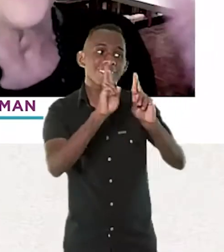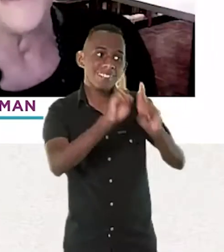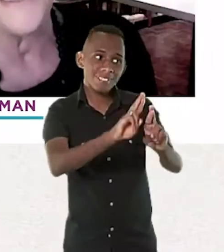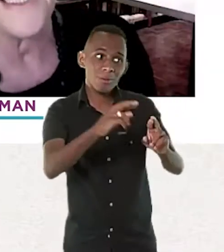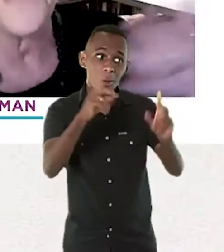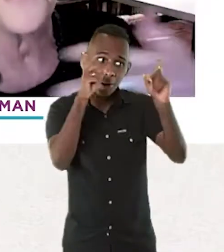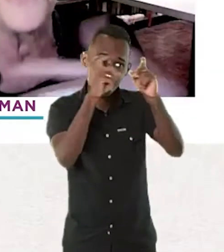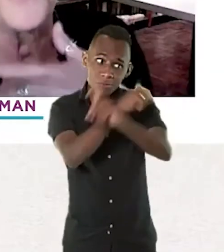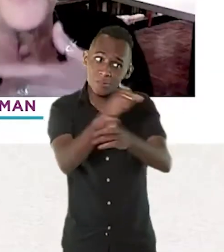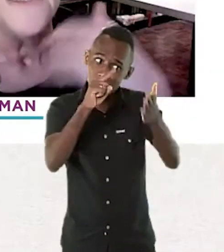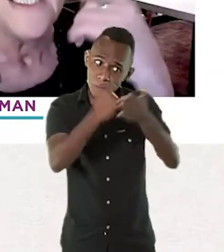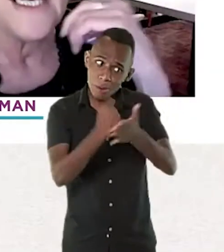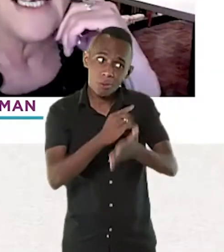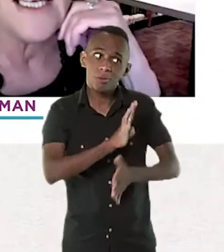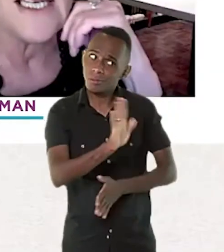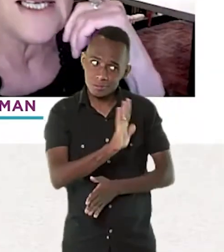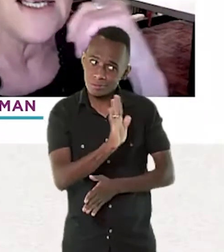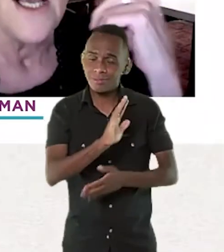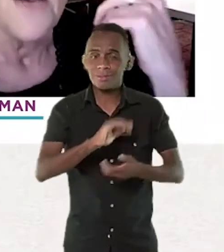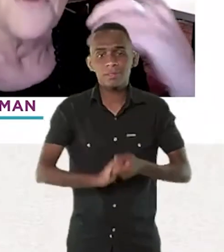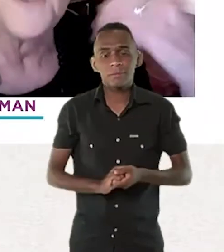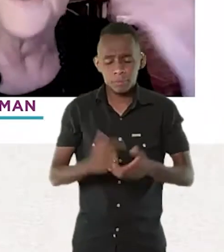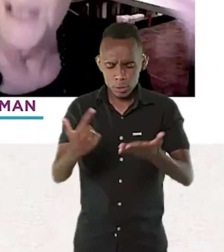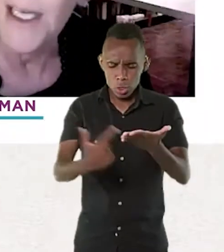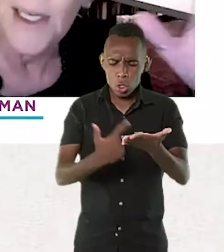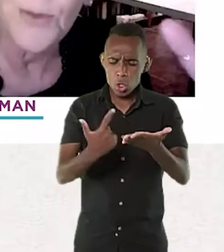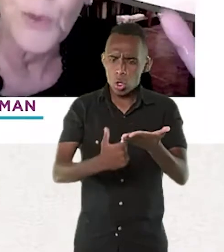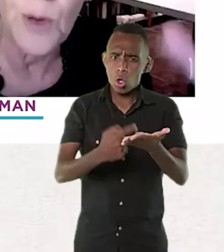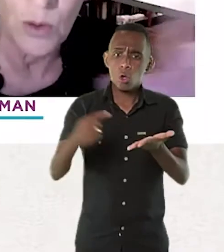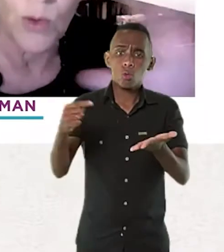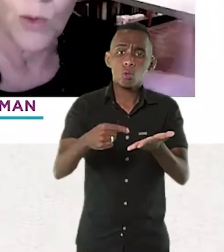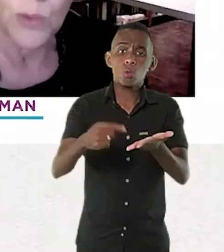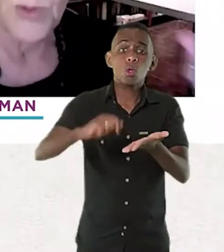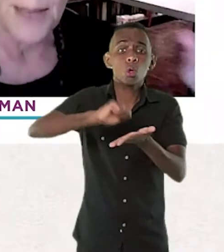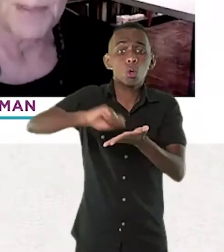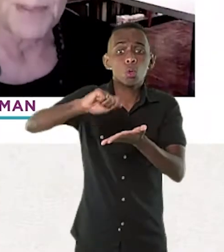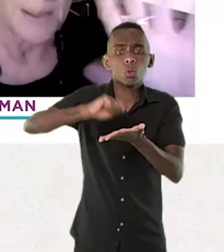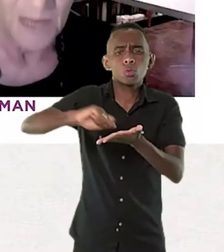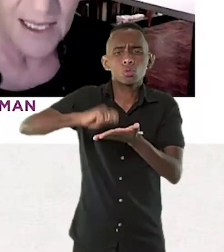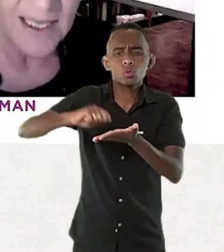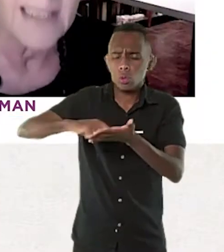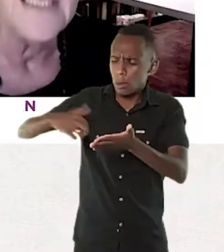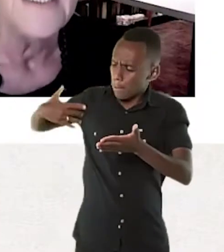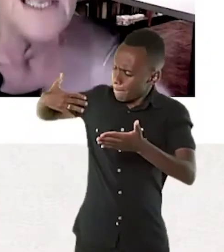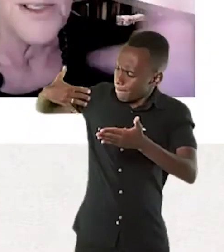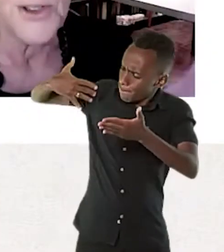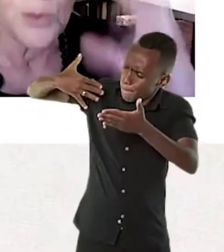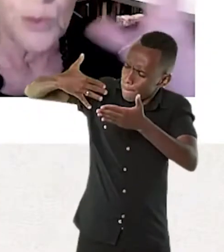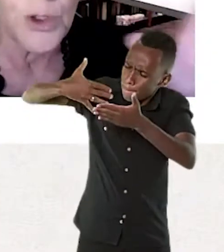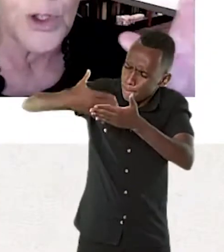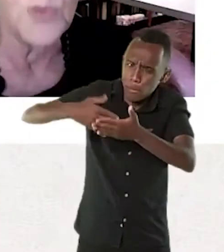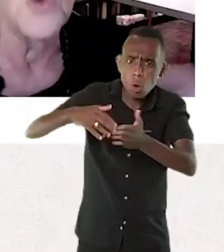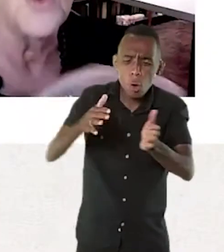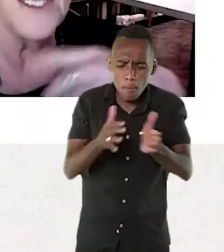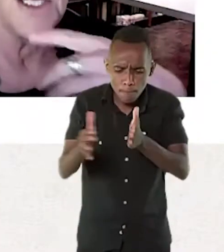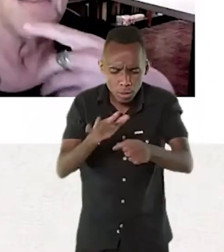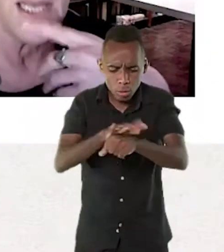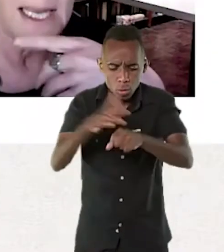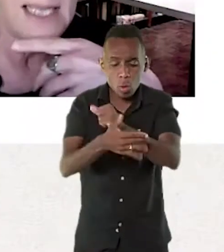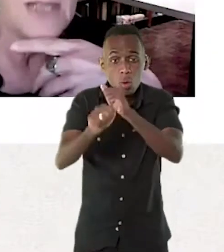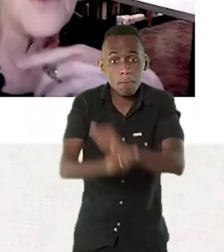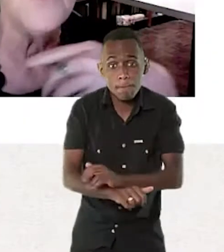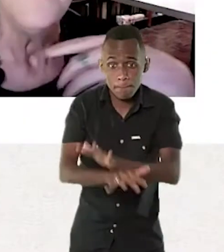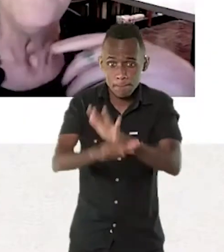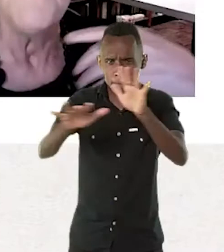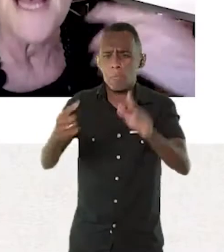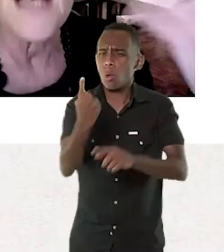difícil. Esse livro, ele foi escrito ao longo da pandemia, nesse último ano